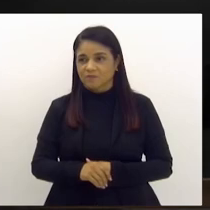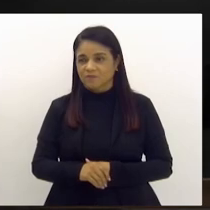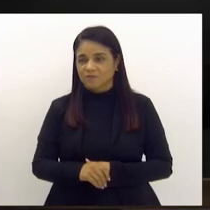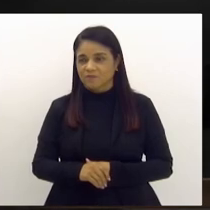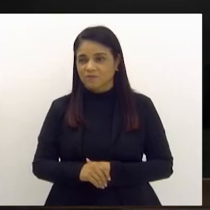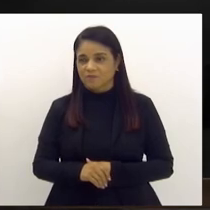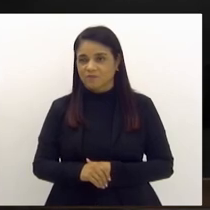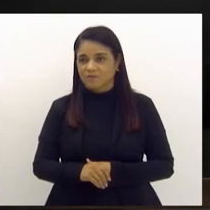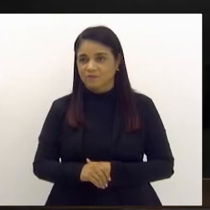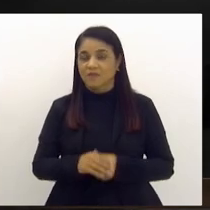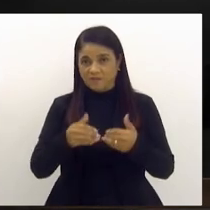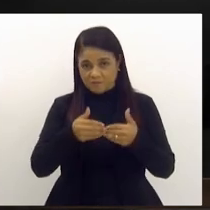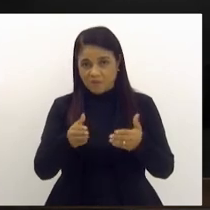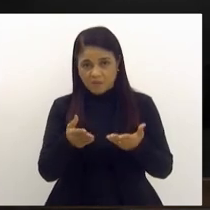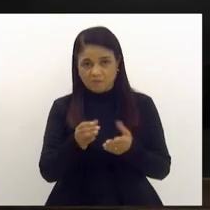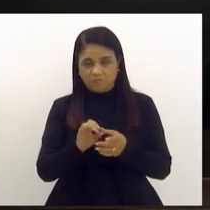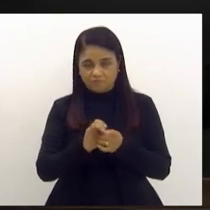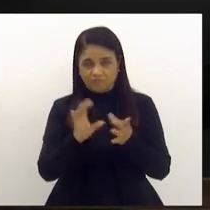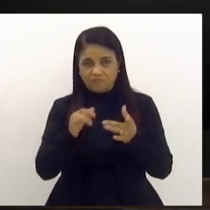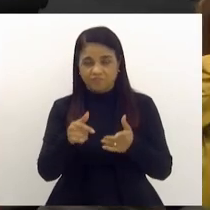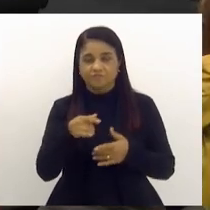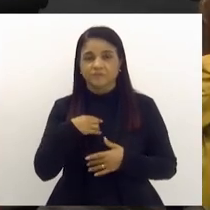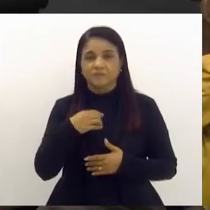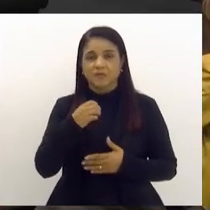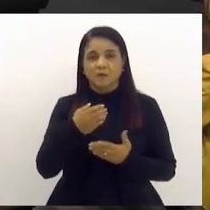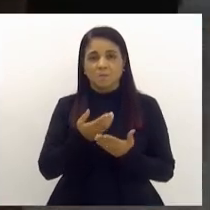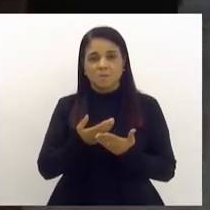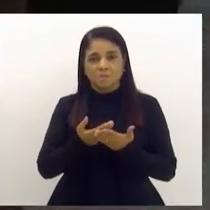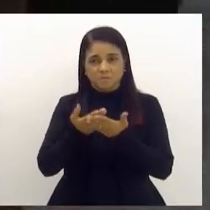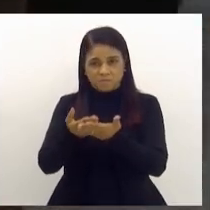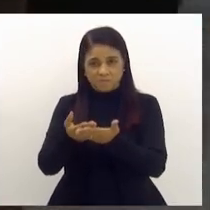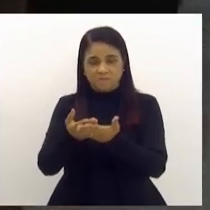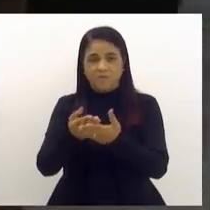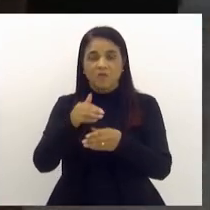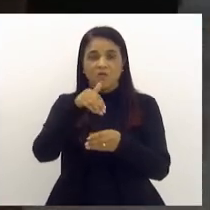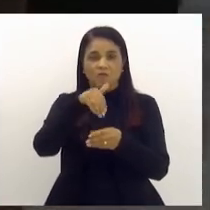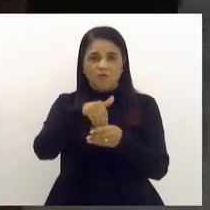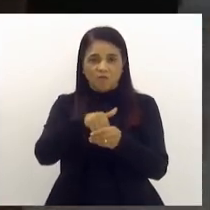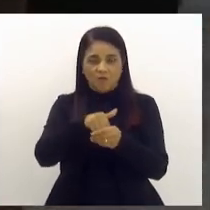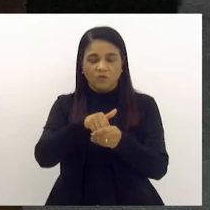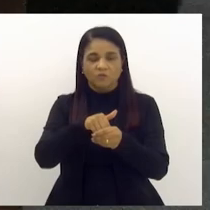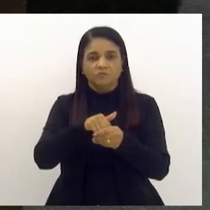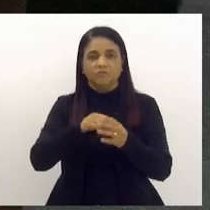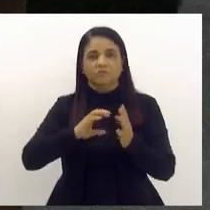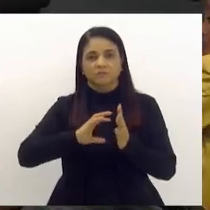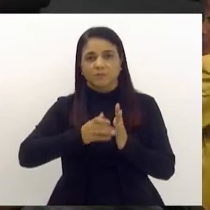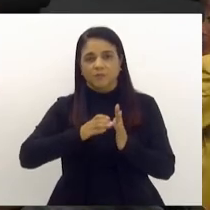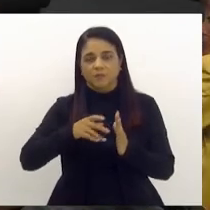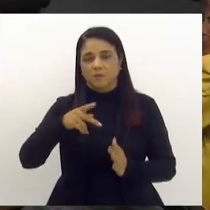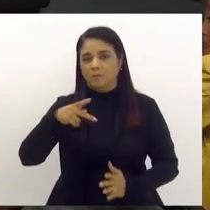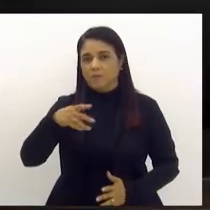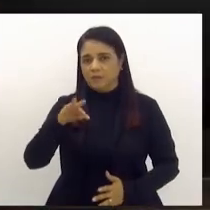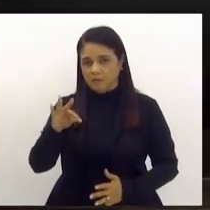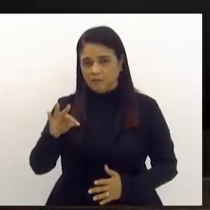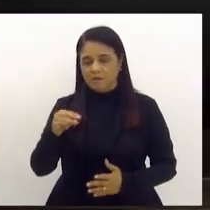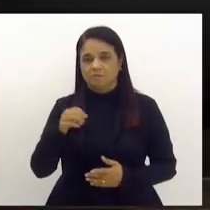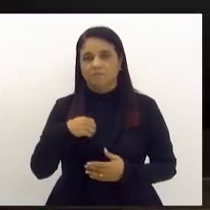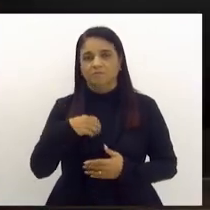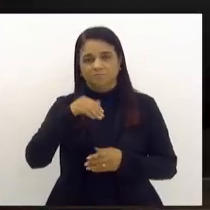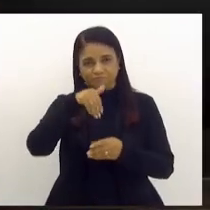Deputada Élica, está aberta. Presidente, fica à vontade. É, encaminhar o voto favorável da bancada do PT. Muito obrigado, deputada